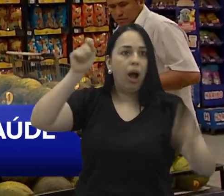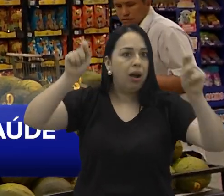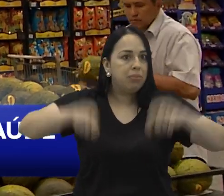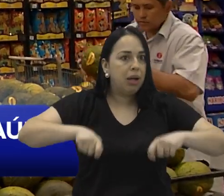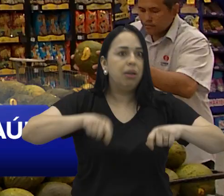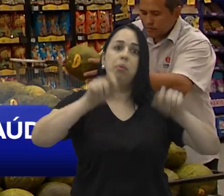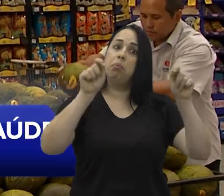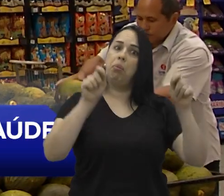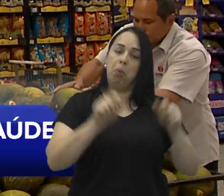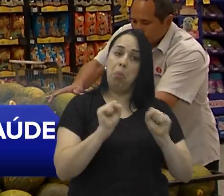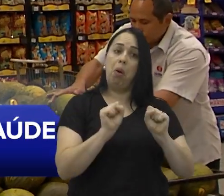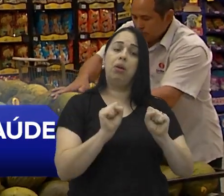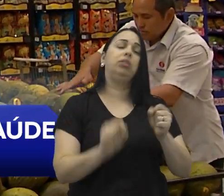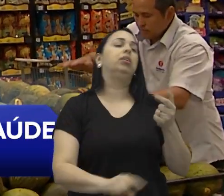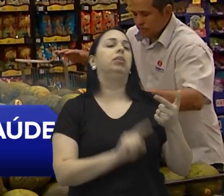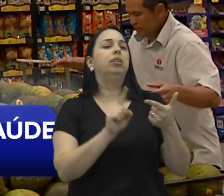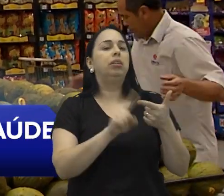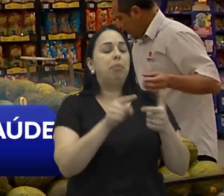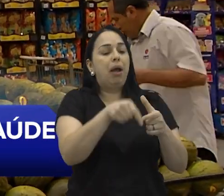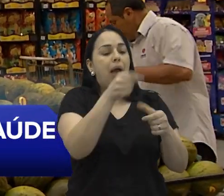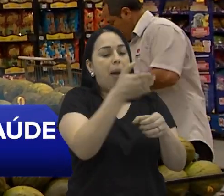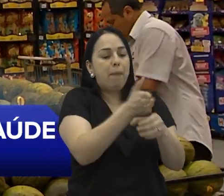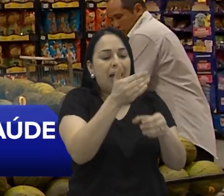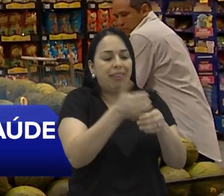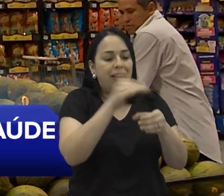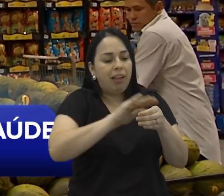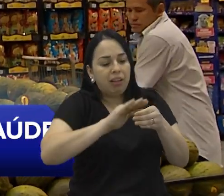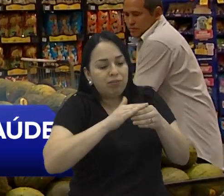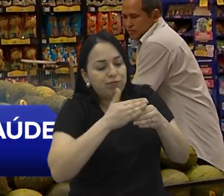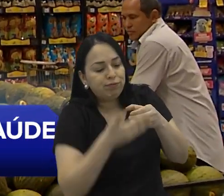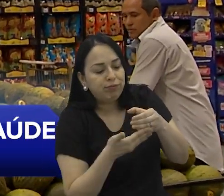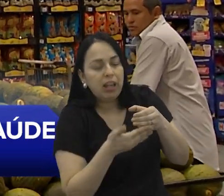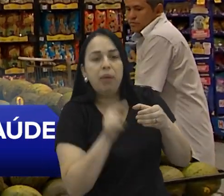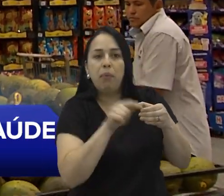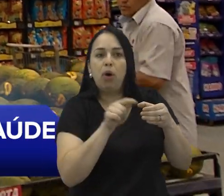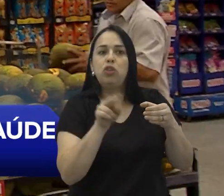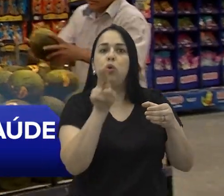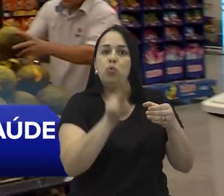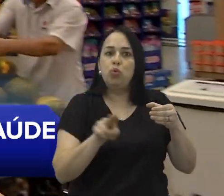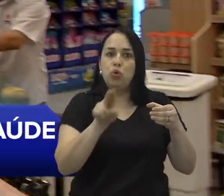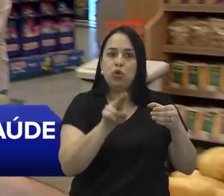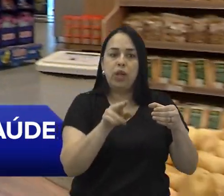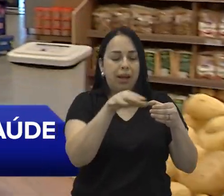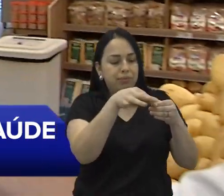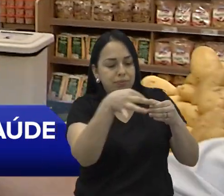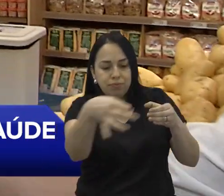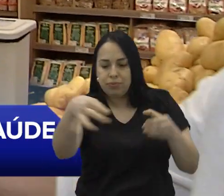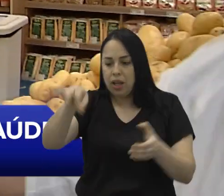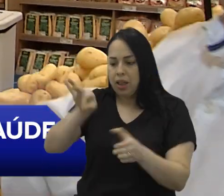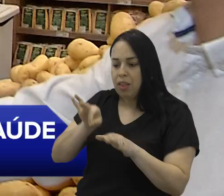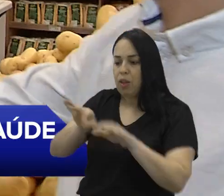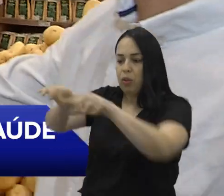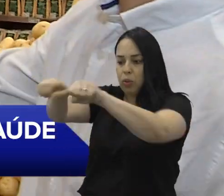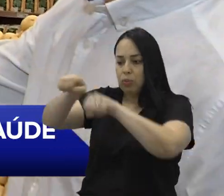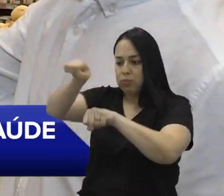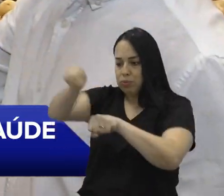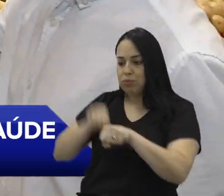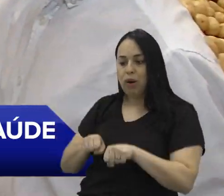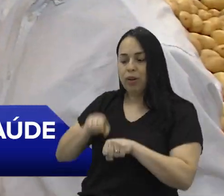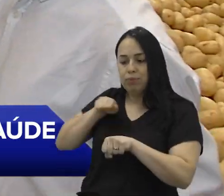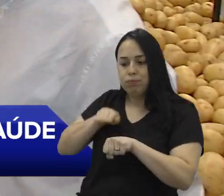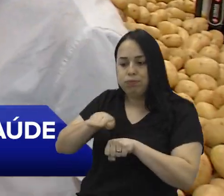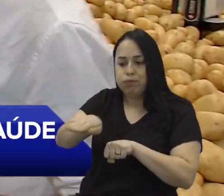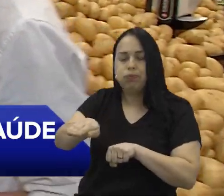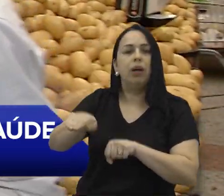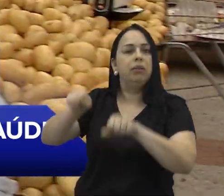você já vai comprar a cenoura, você acaba reutilizando ela. A própria batata, utilizar essa casca pra gente fazer ela no forno, depois assada, quando